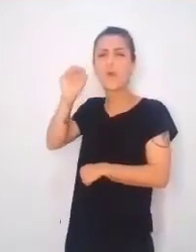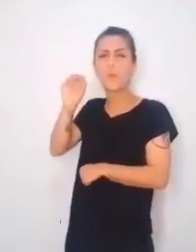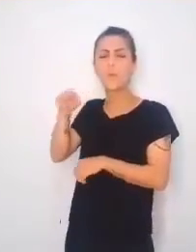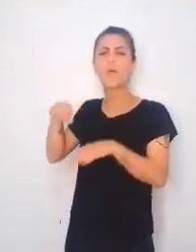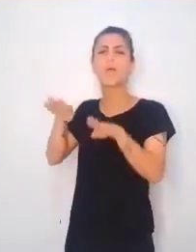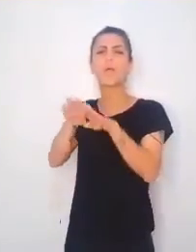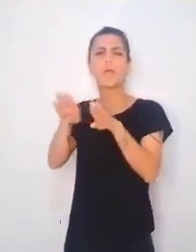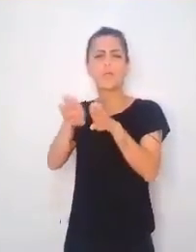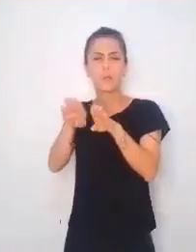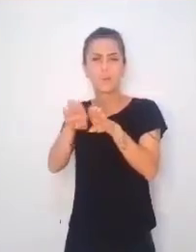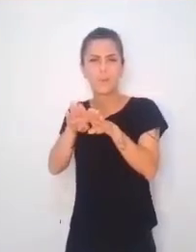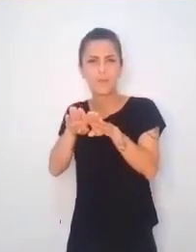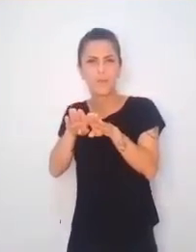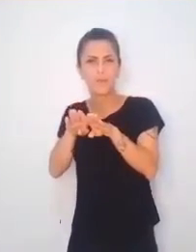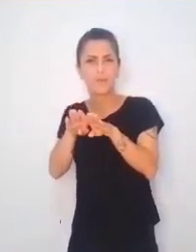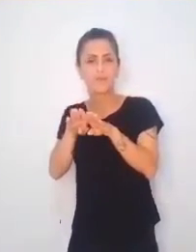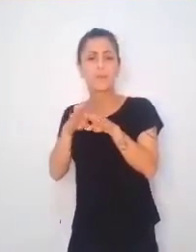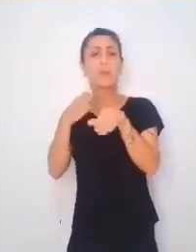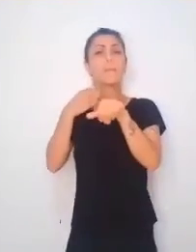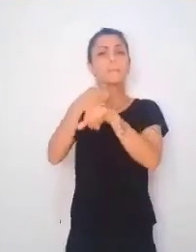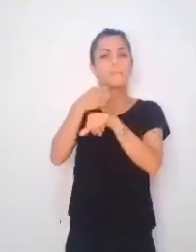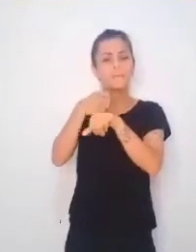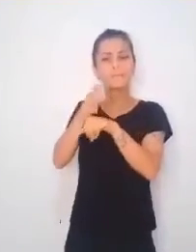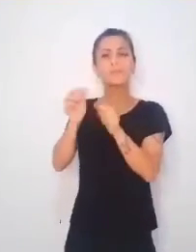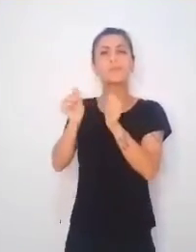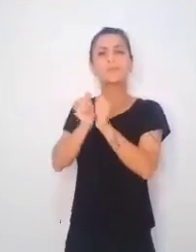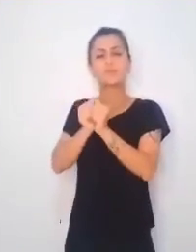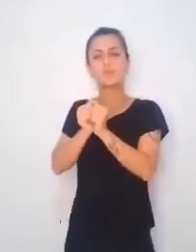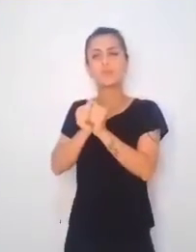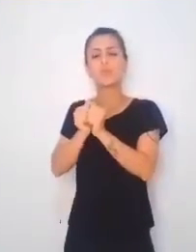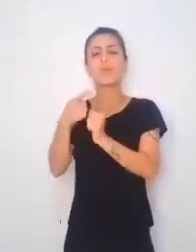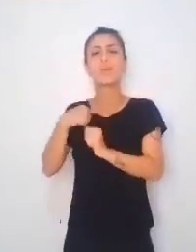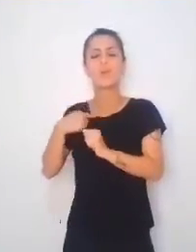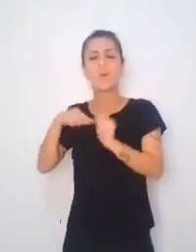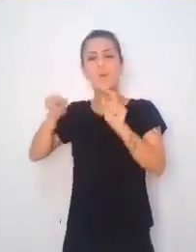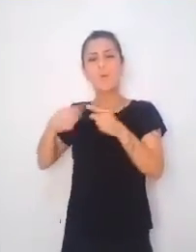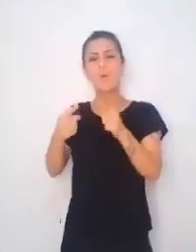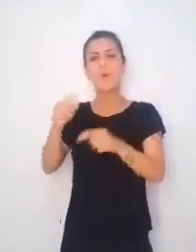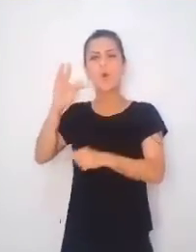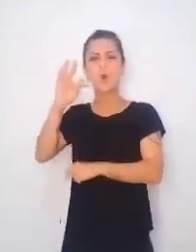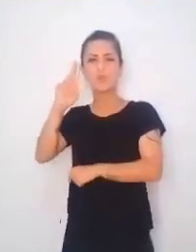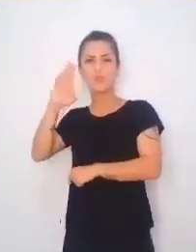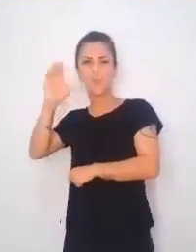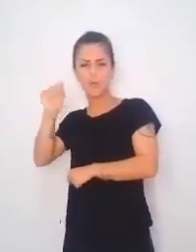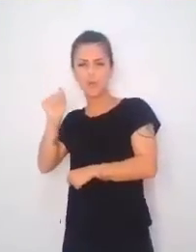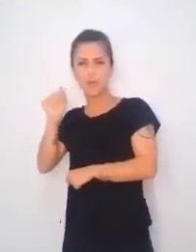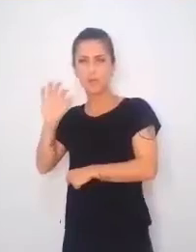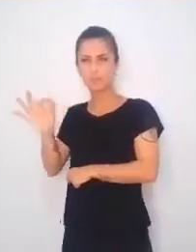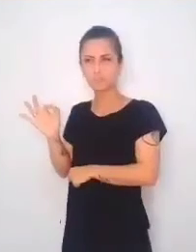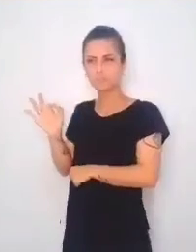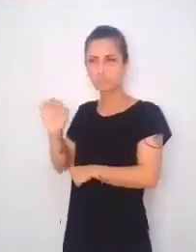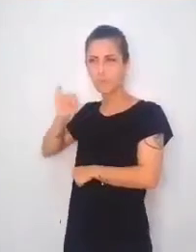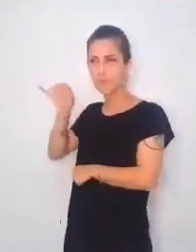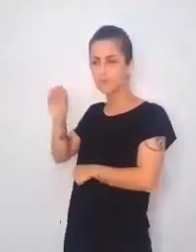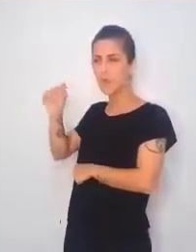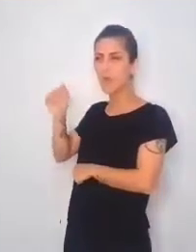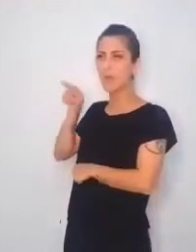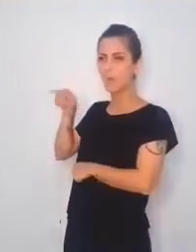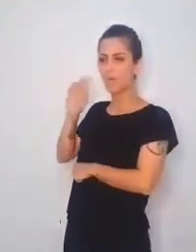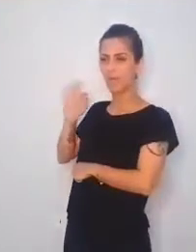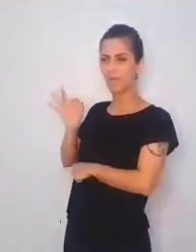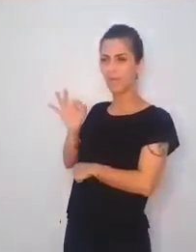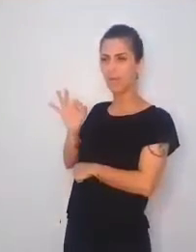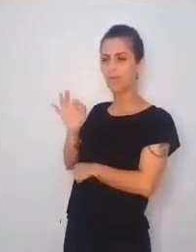João também, né, vou ver aqui, o João Bride, ele fez participação também quando a gente tocou essa música no Fuca, não foi? Foi, João? Fez